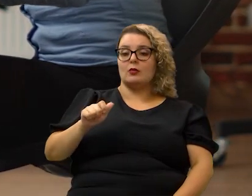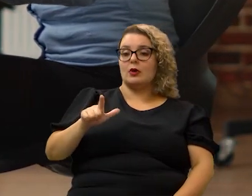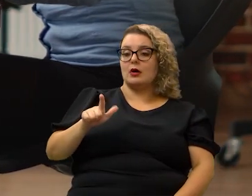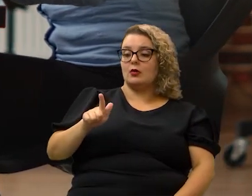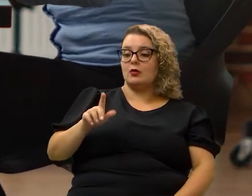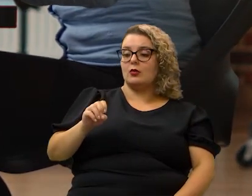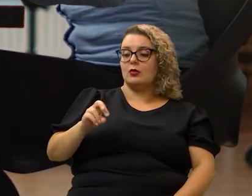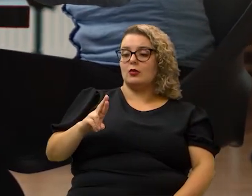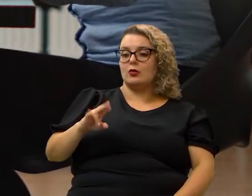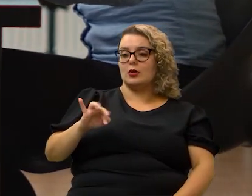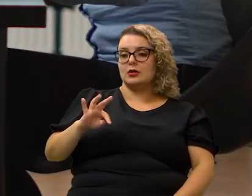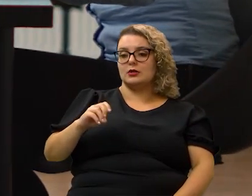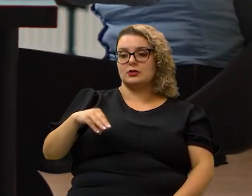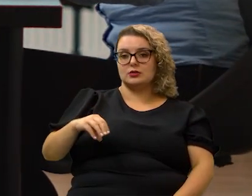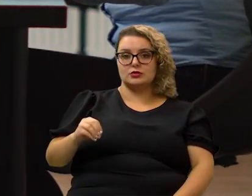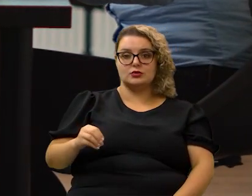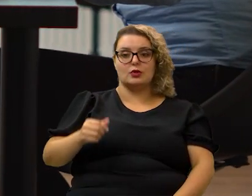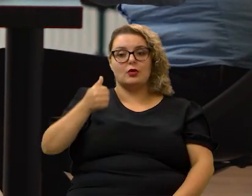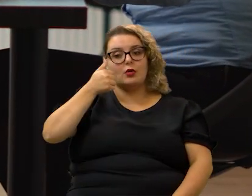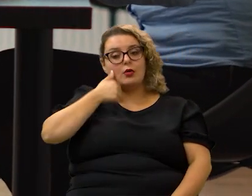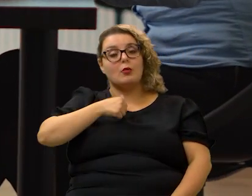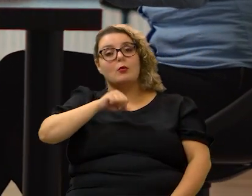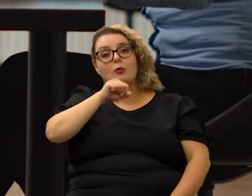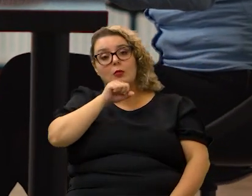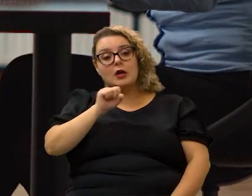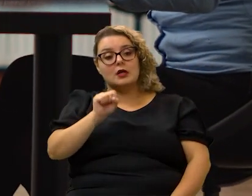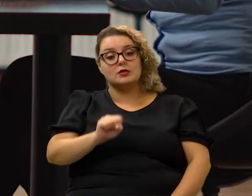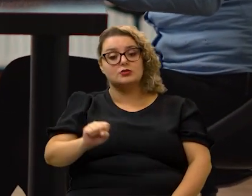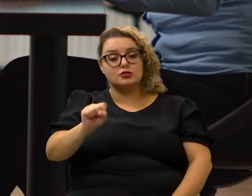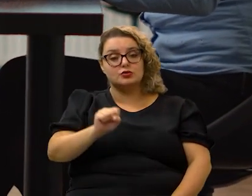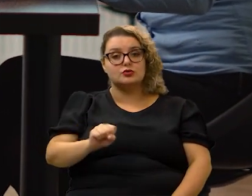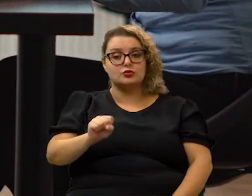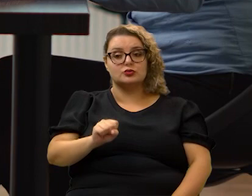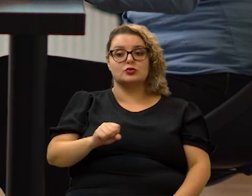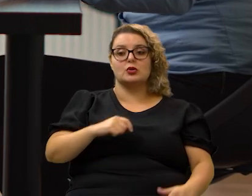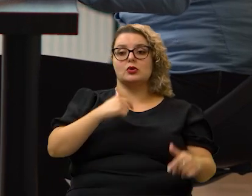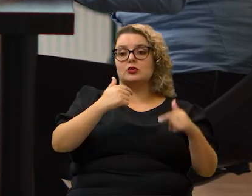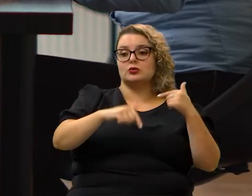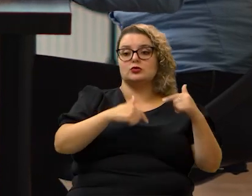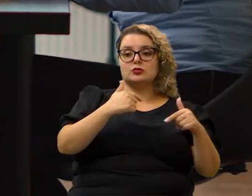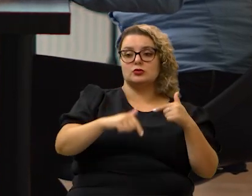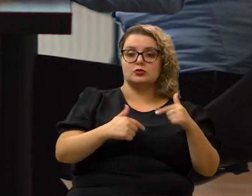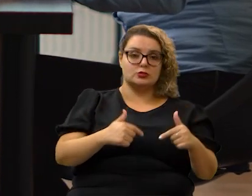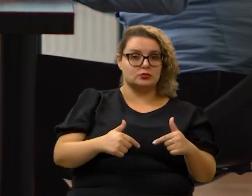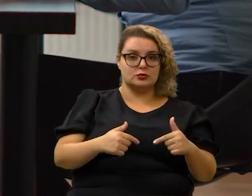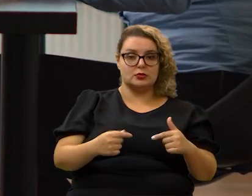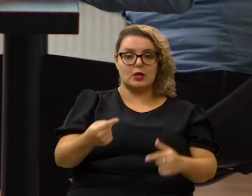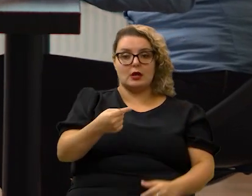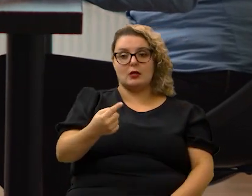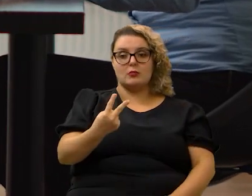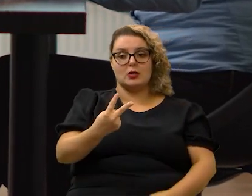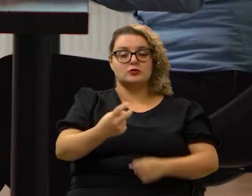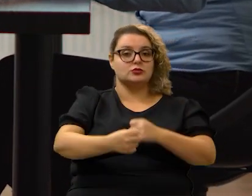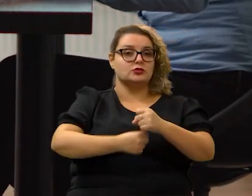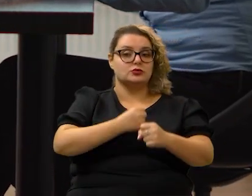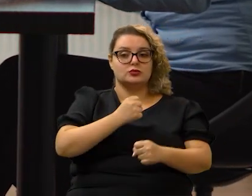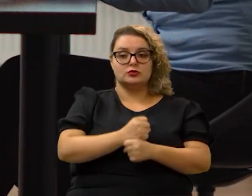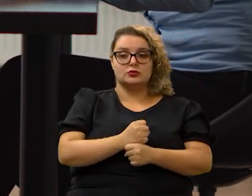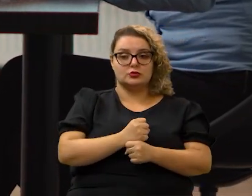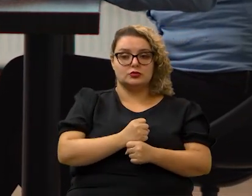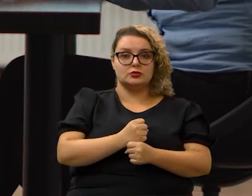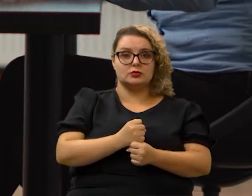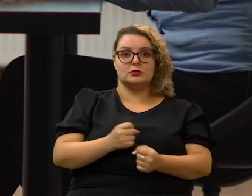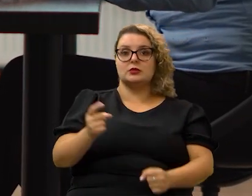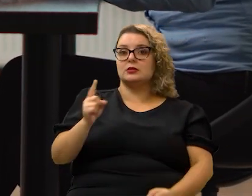algoritmo diz lá que mães solteiras com num emprego há menos de 2 anos não